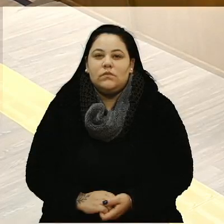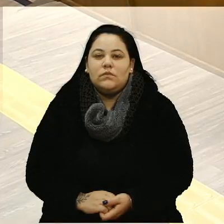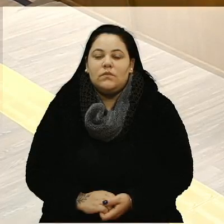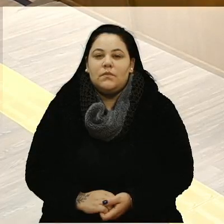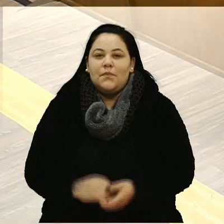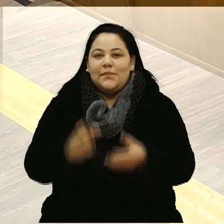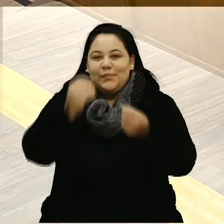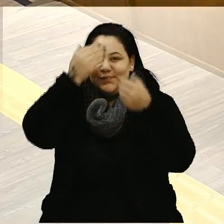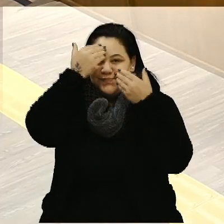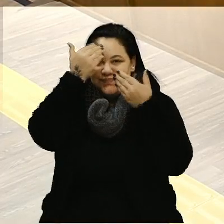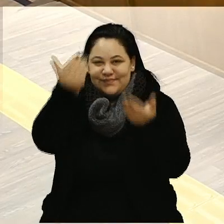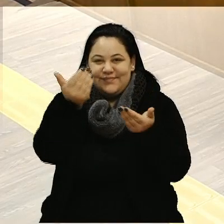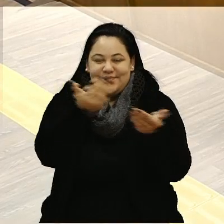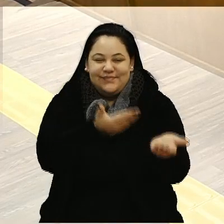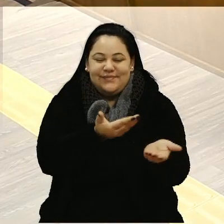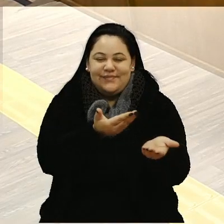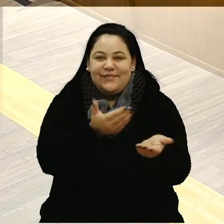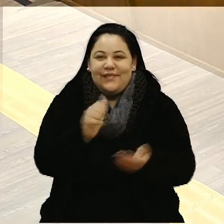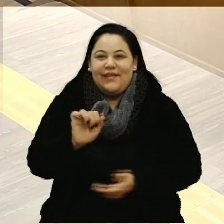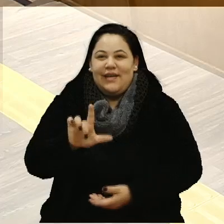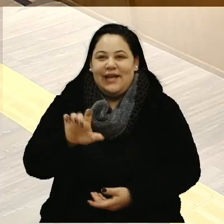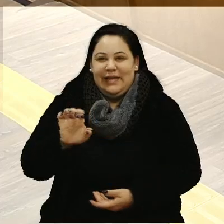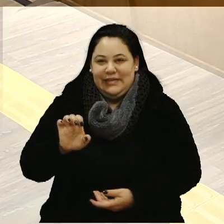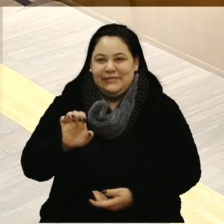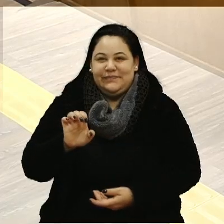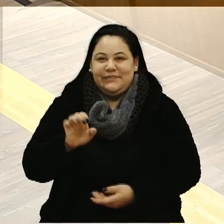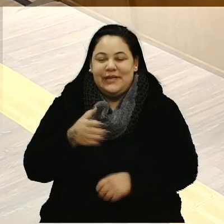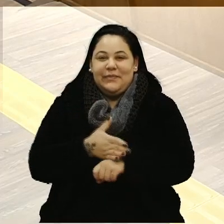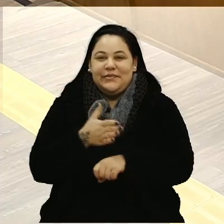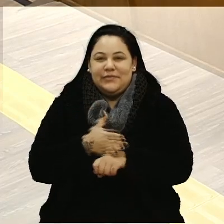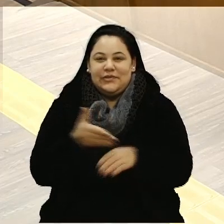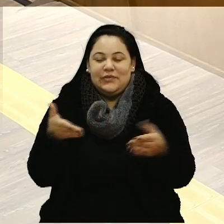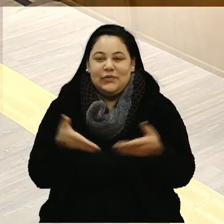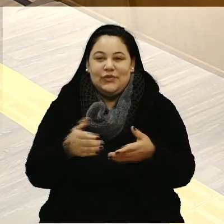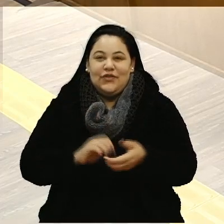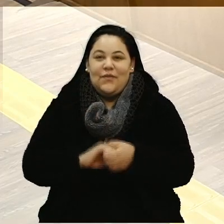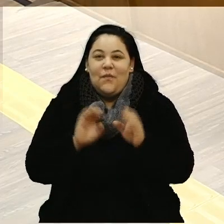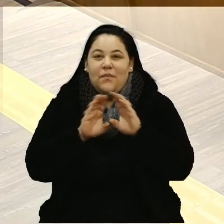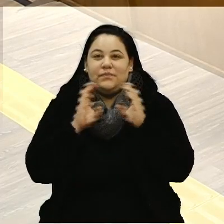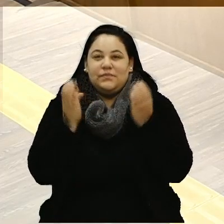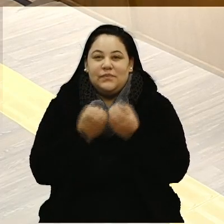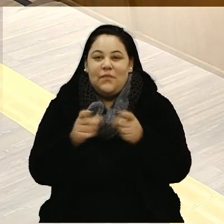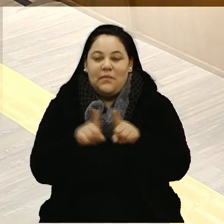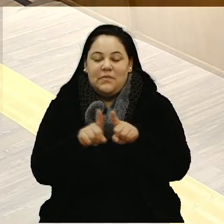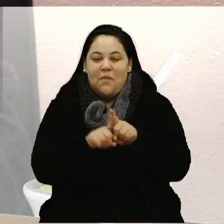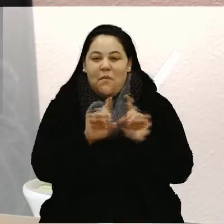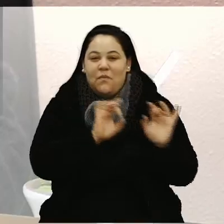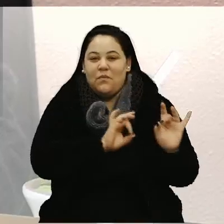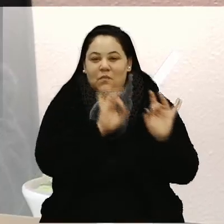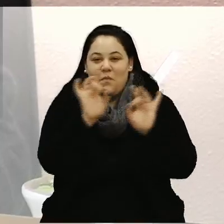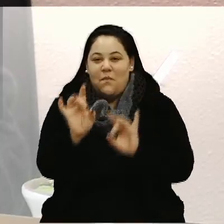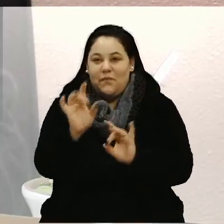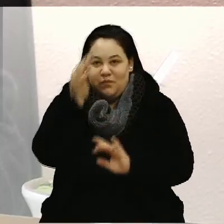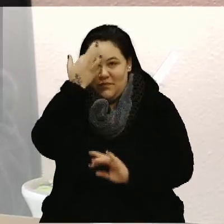Muito obrigada, Alice Silvestrin, pela participação. A comunidade também que nos acompanha entendeu,